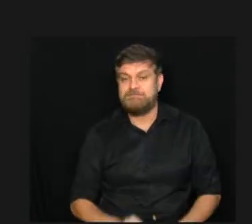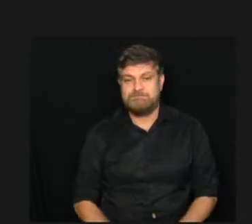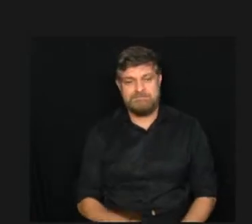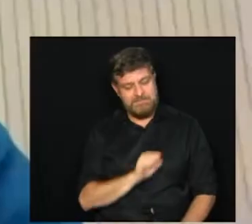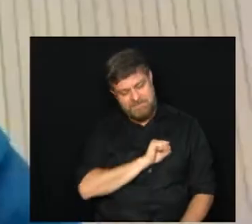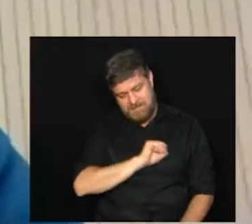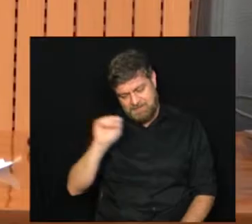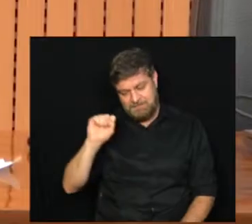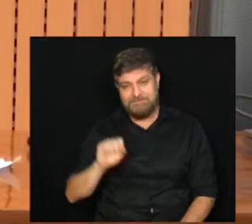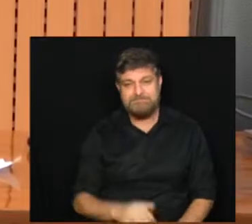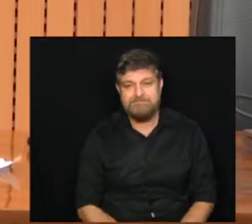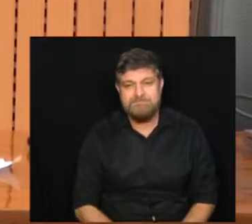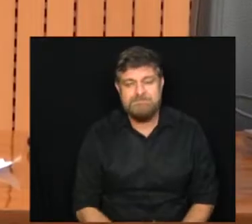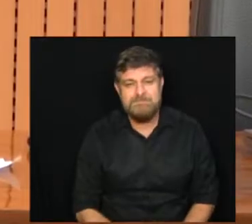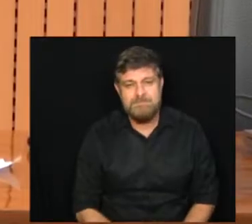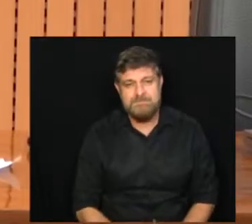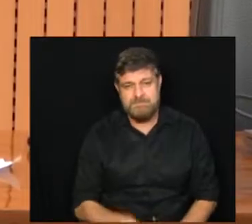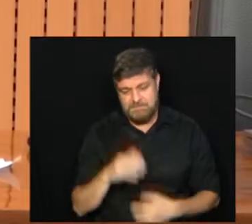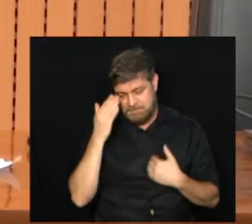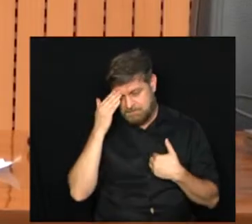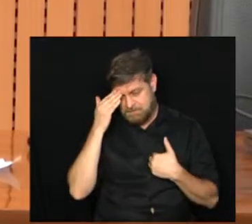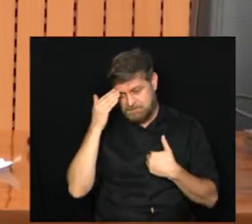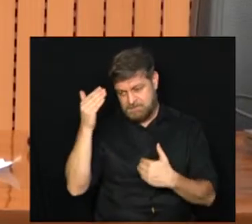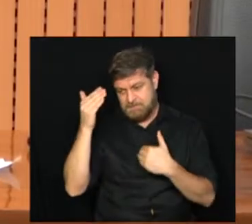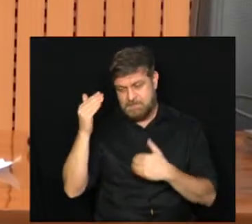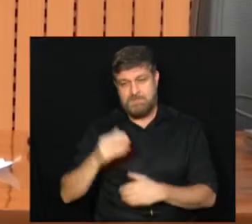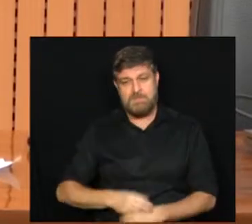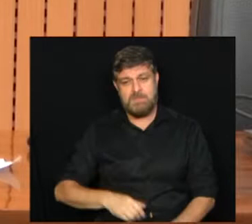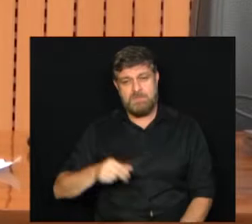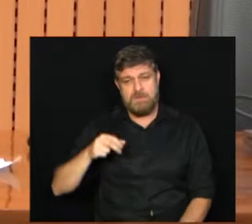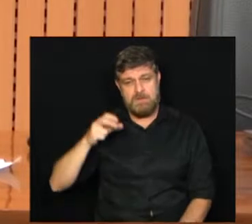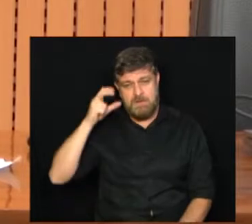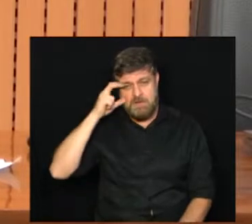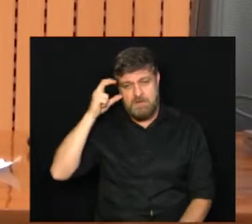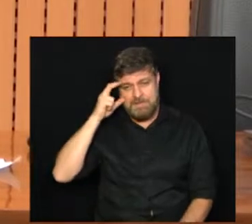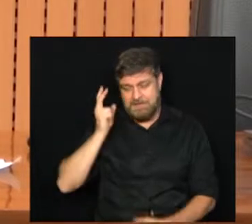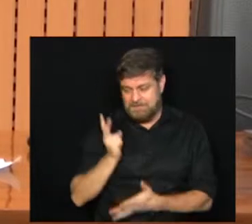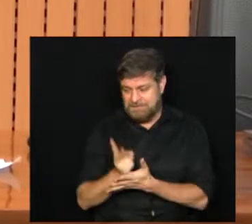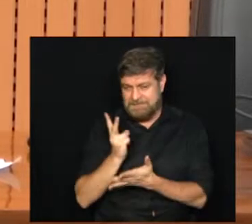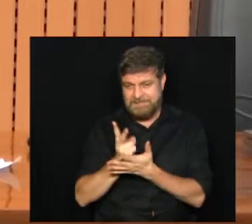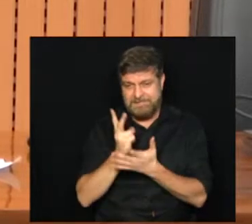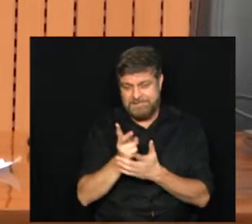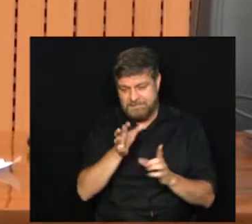Obrigado, vereador Carlinhos. Muito bom contar com a sua participação sempre conosco aqui.